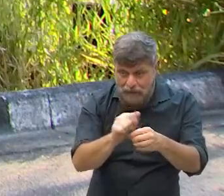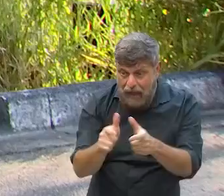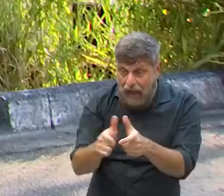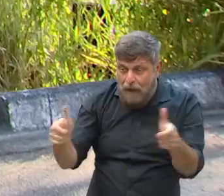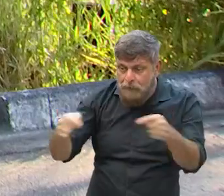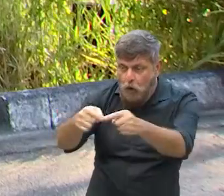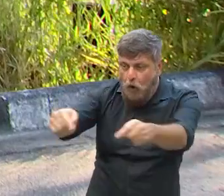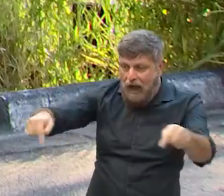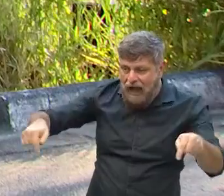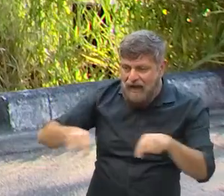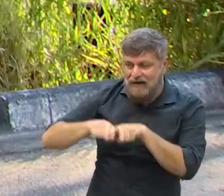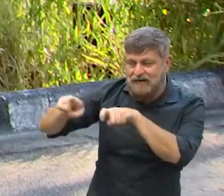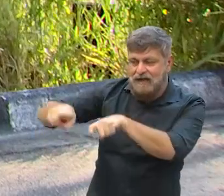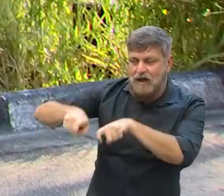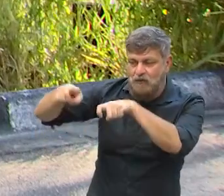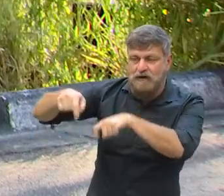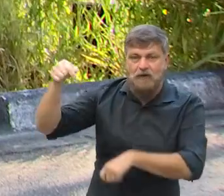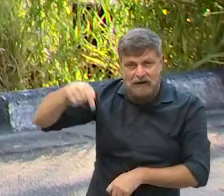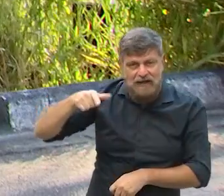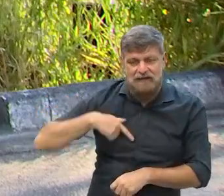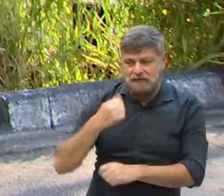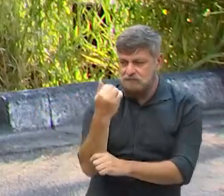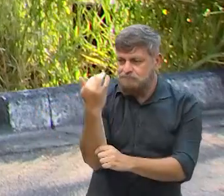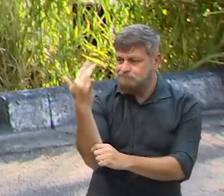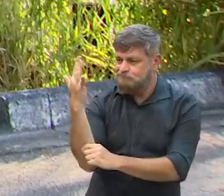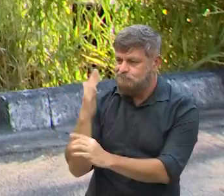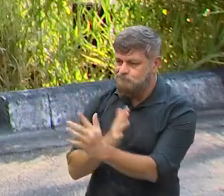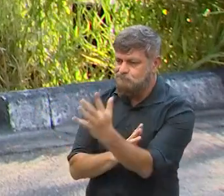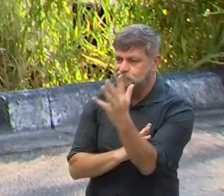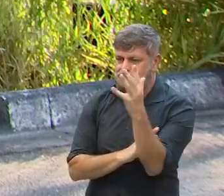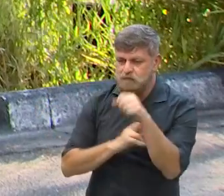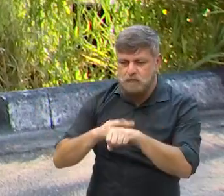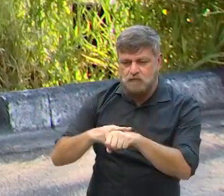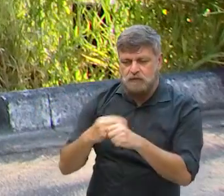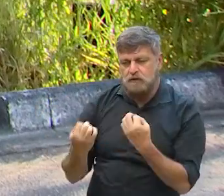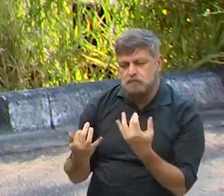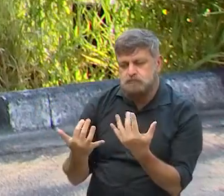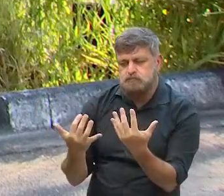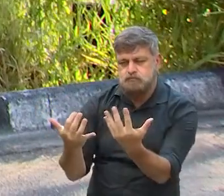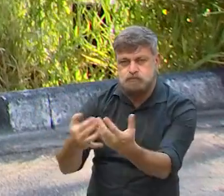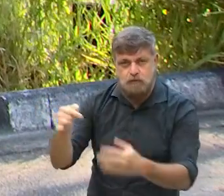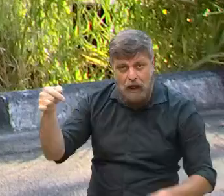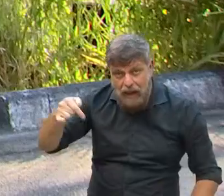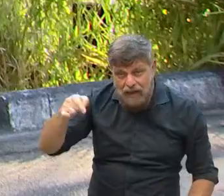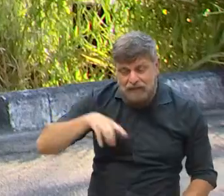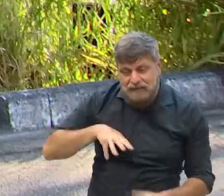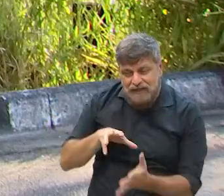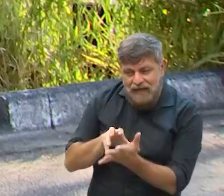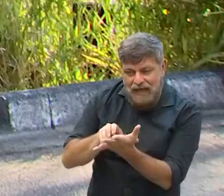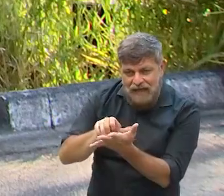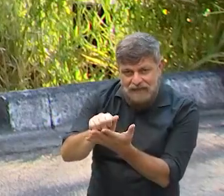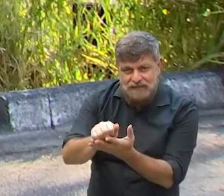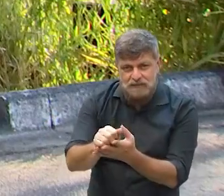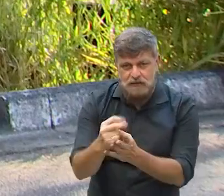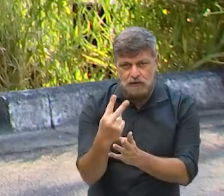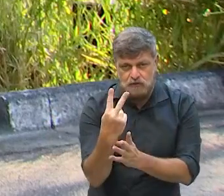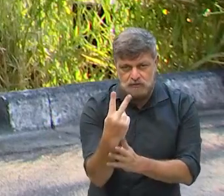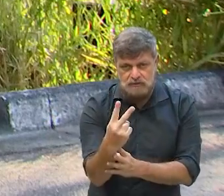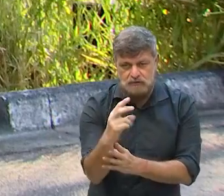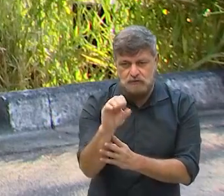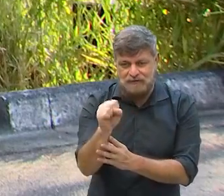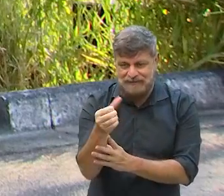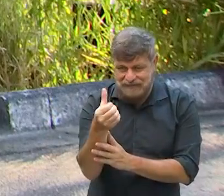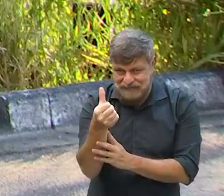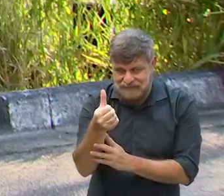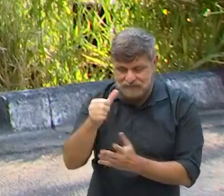gente manter essa cobertura vegetal. Nessa área rural, a gente tem hoje cadastrada 286